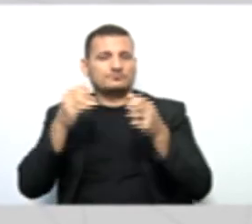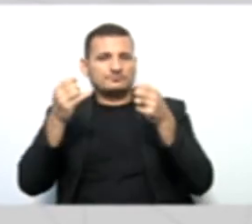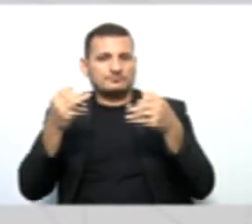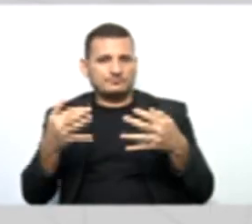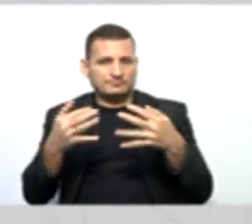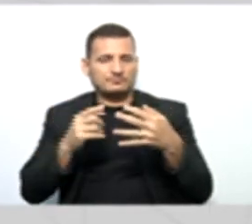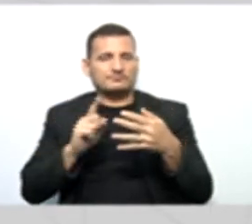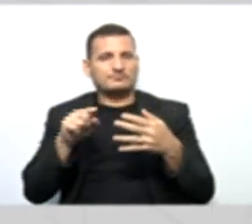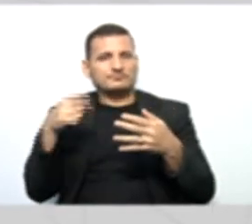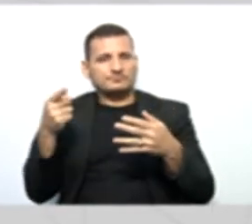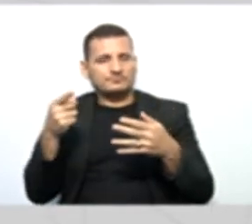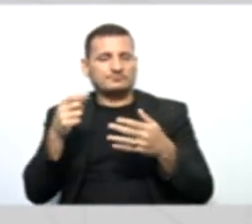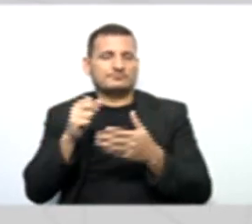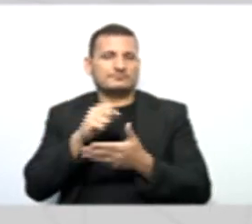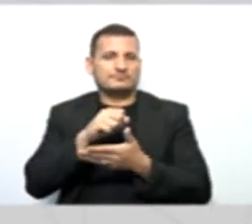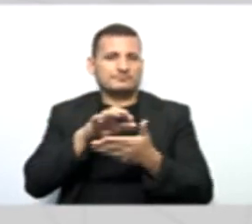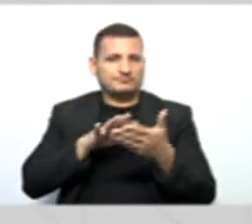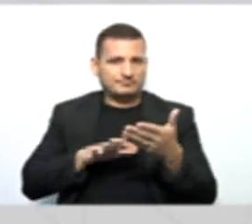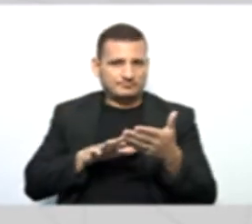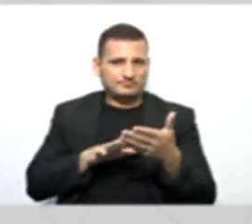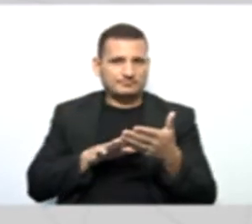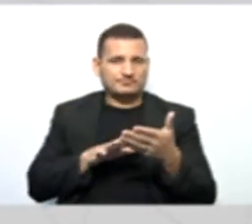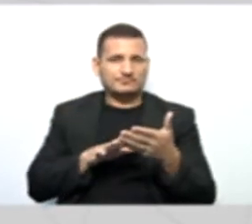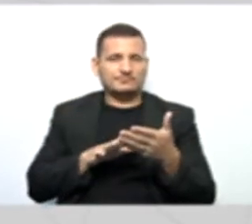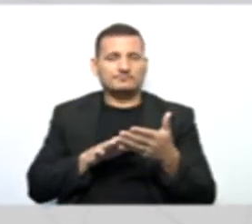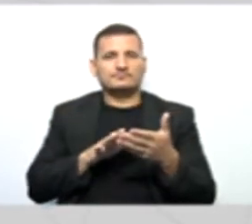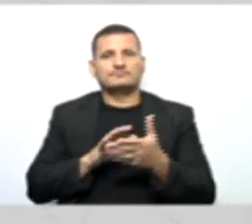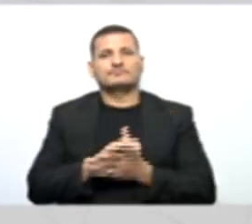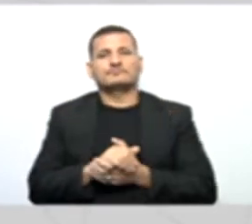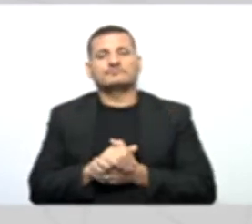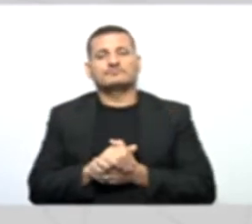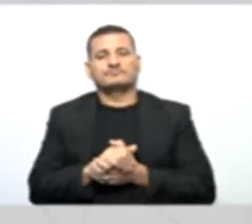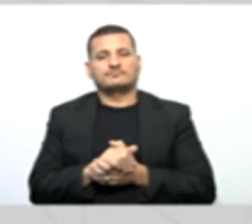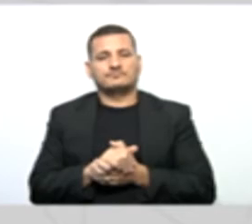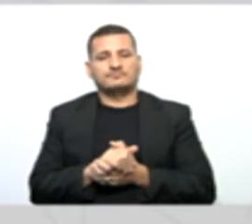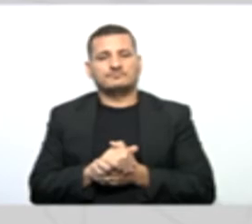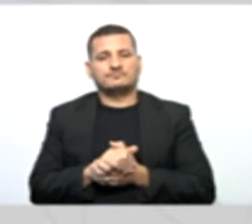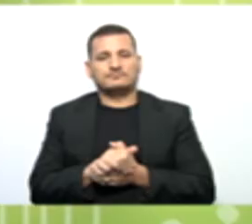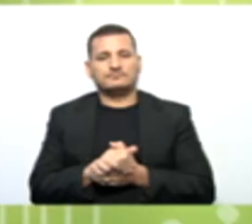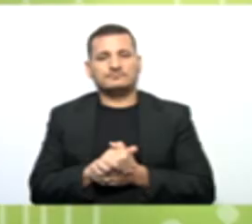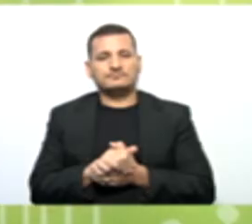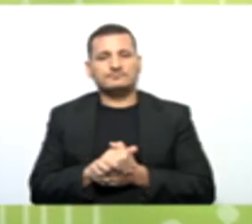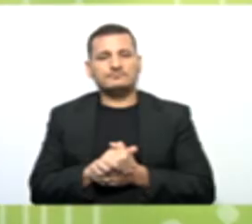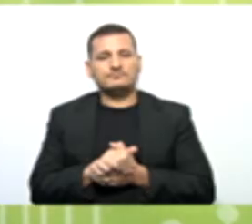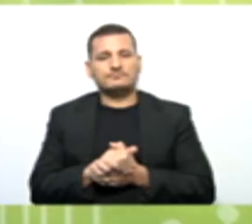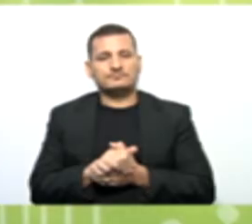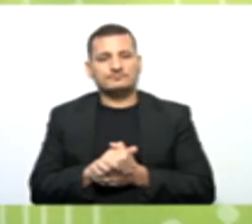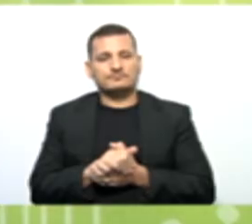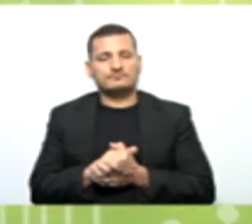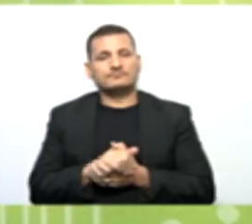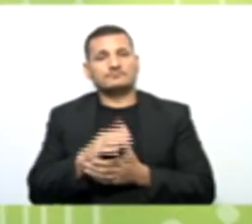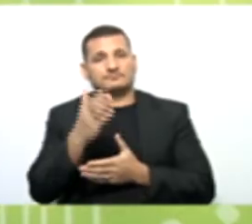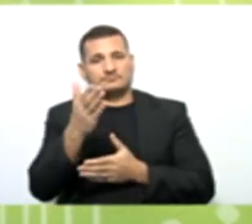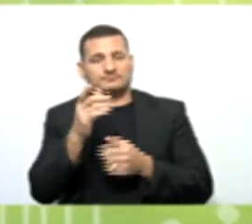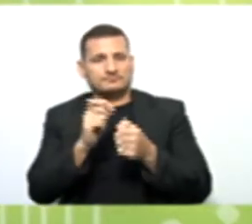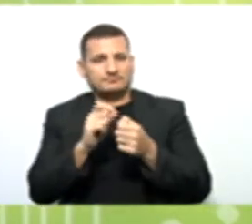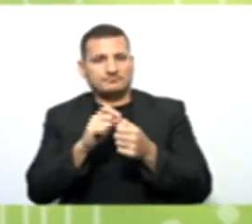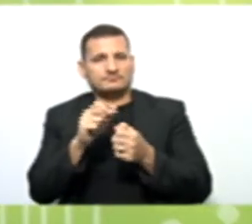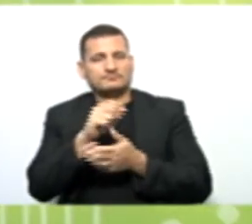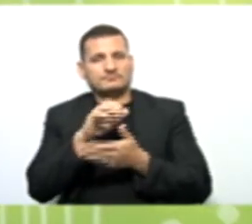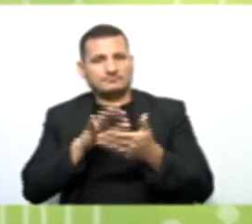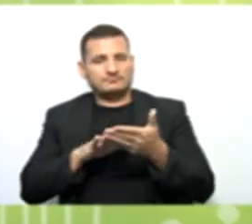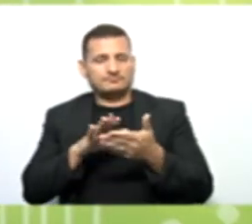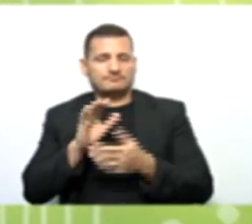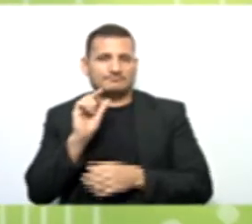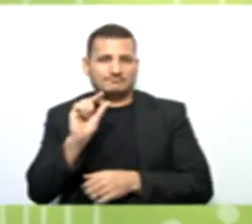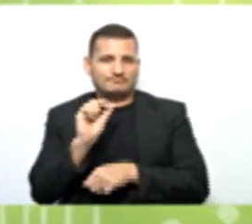temos e depois passamos para a resolução dos exercícios. Pessoal, resolvam as atividades e até